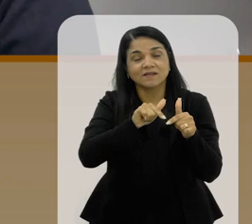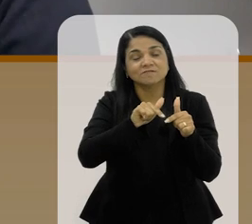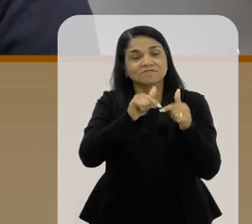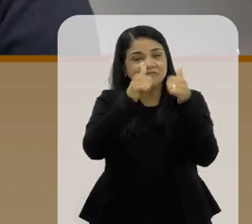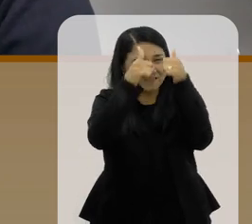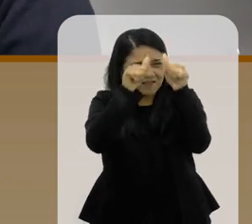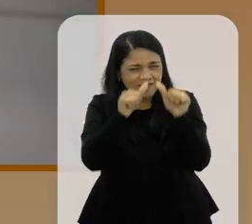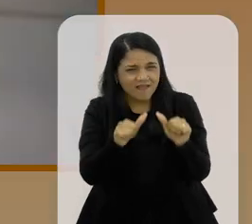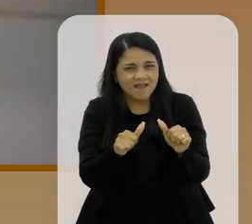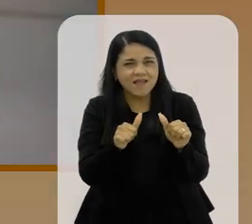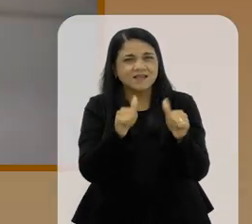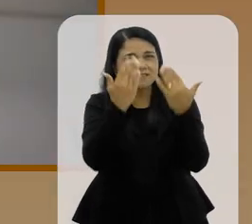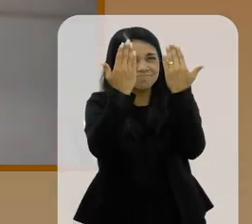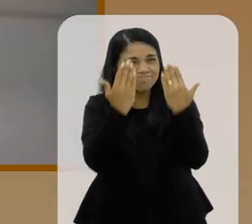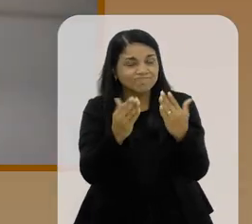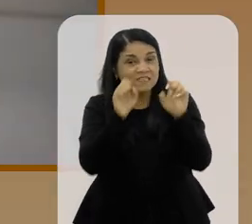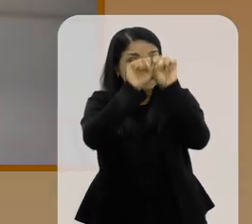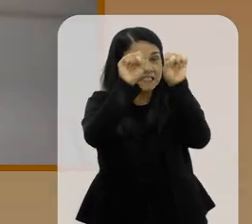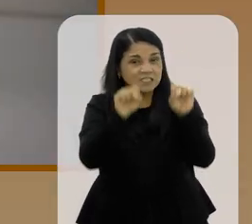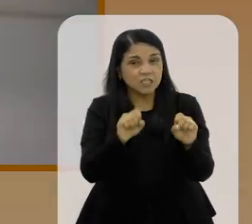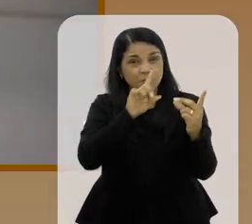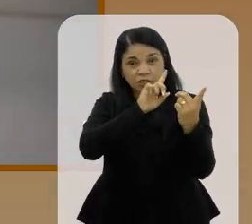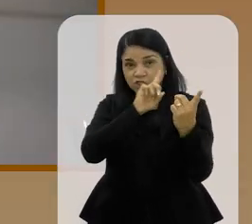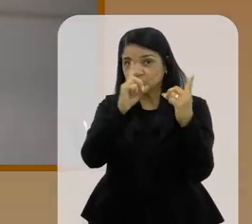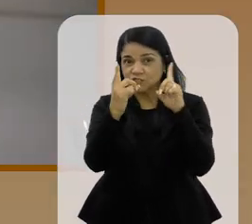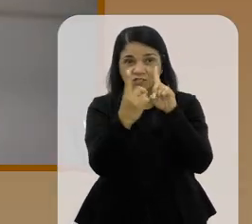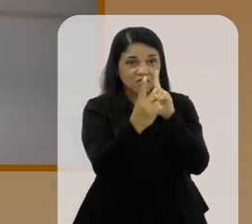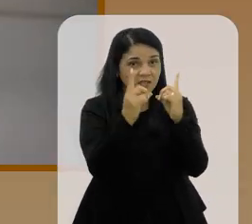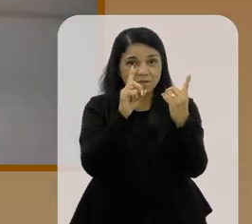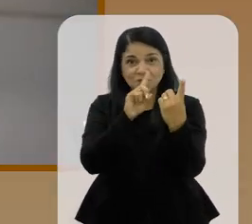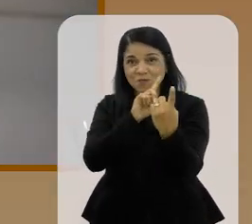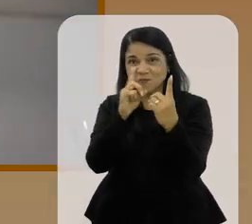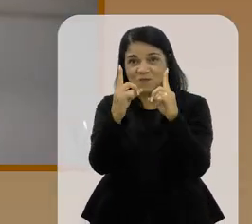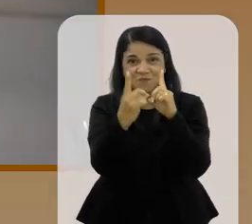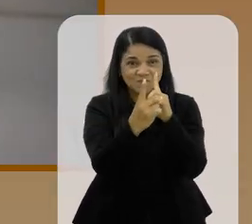digo, em análise, especialmente em sistemas dinâmicos.